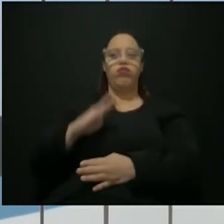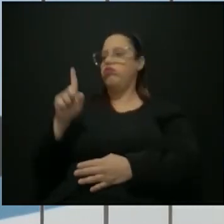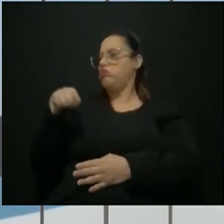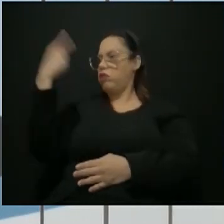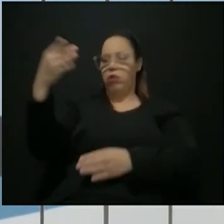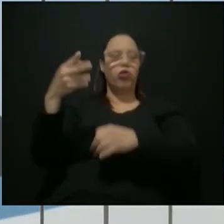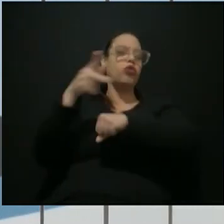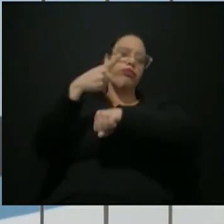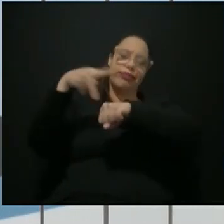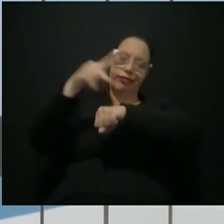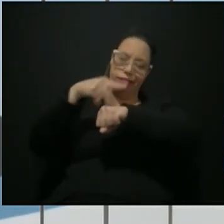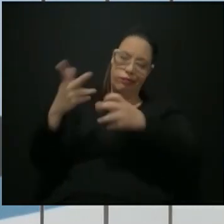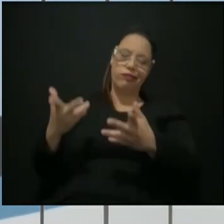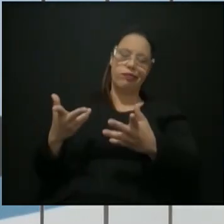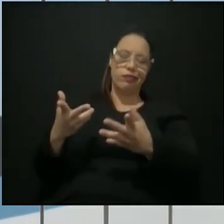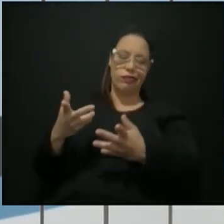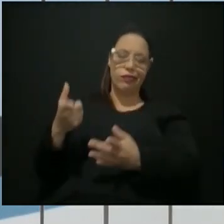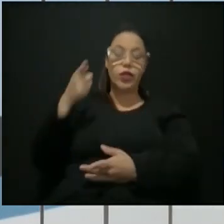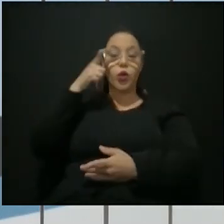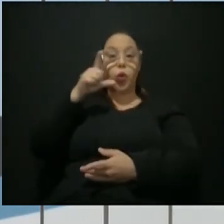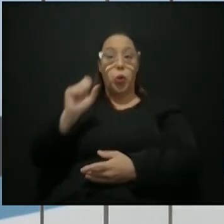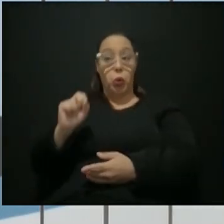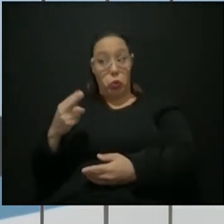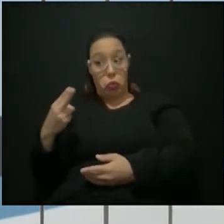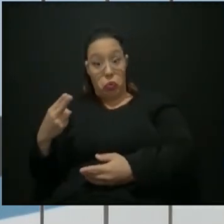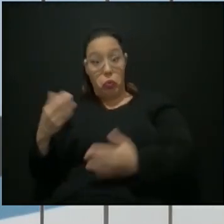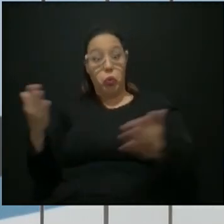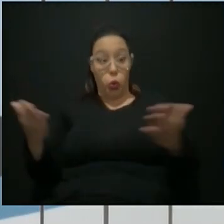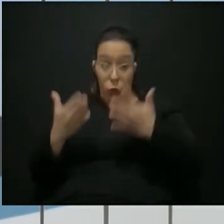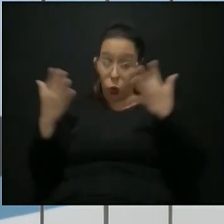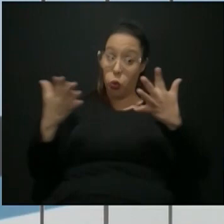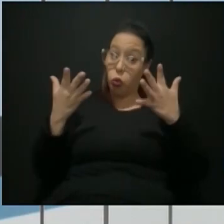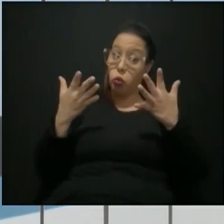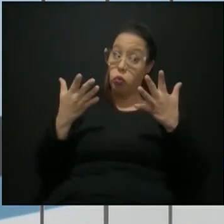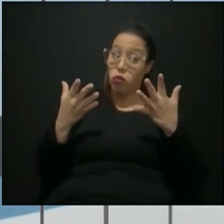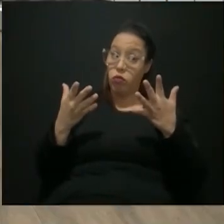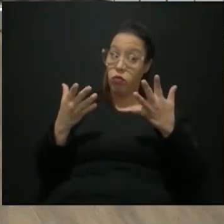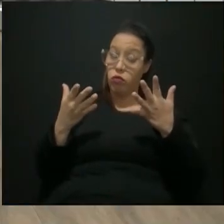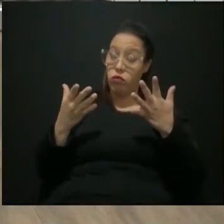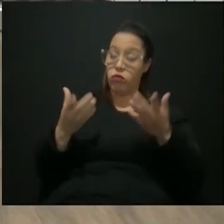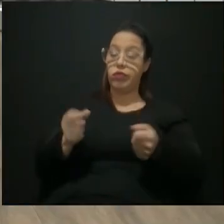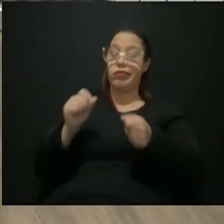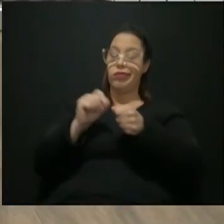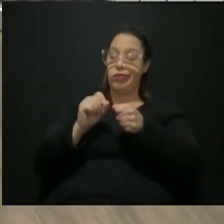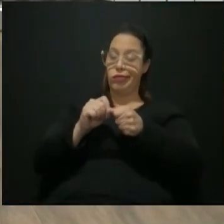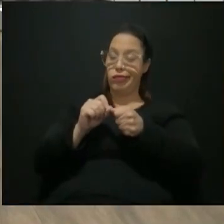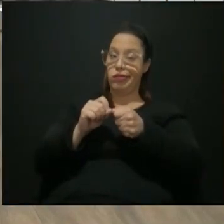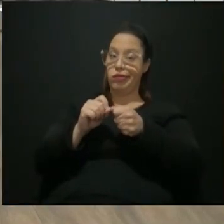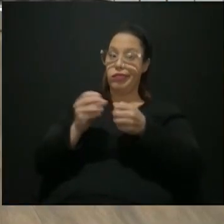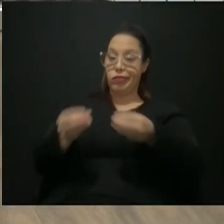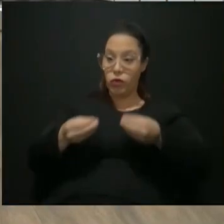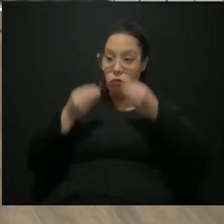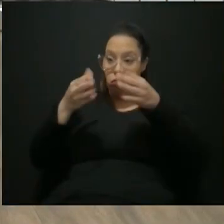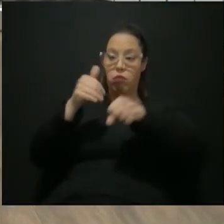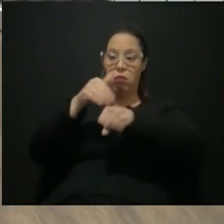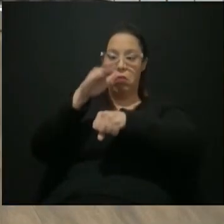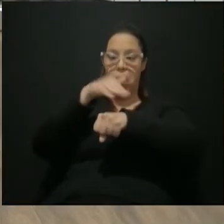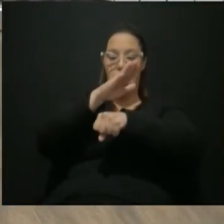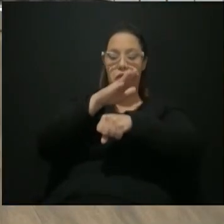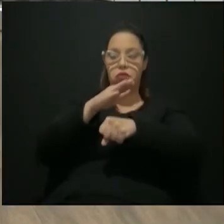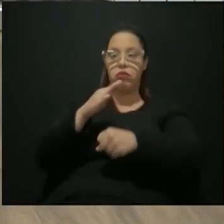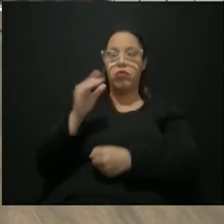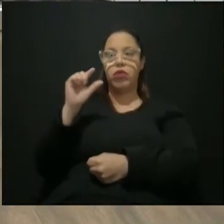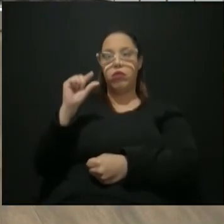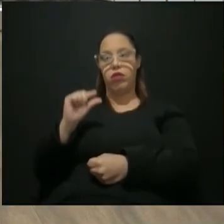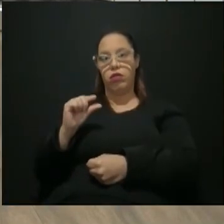gente consegue melhorar a eficiência produtiva, né? Fazer com que a gente consiga produzir mais com menos e